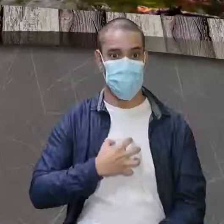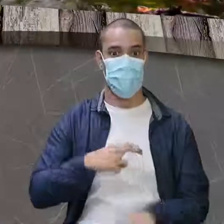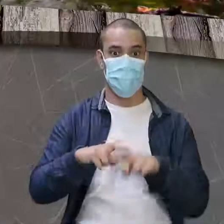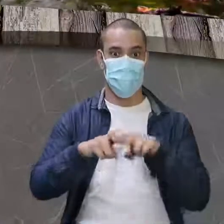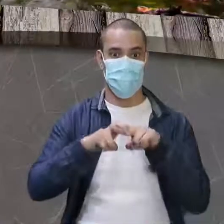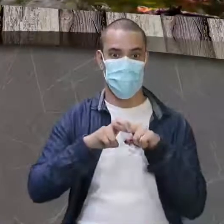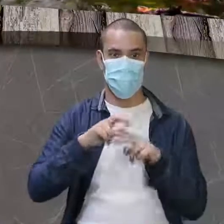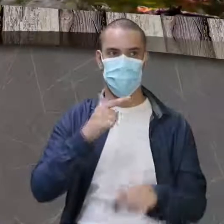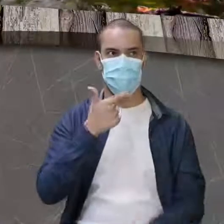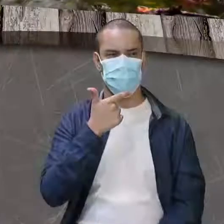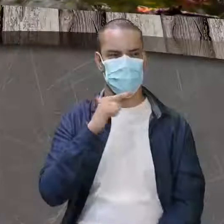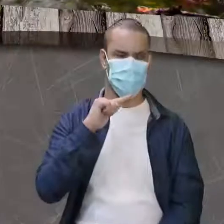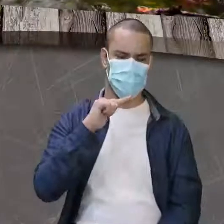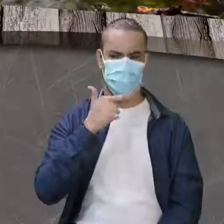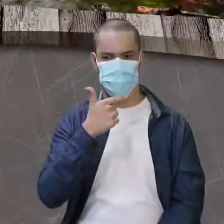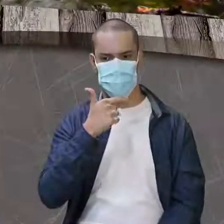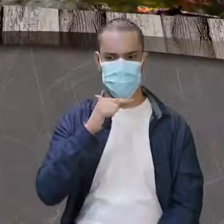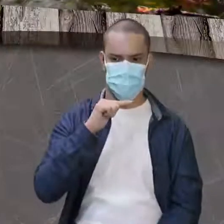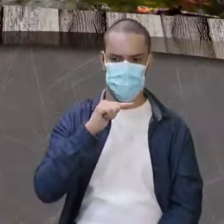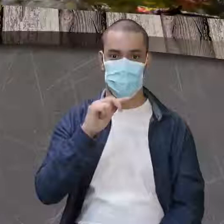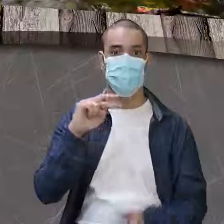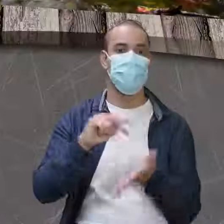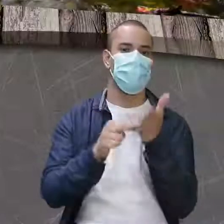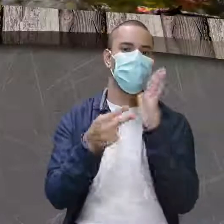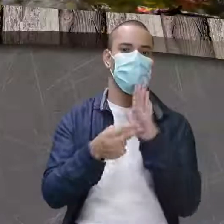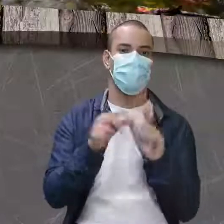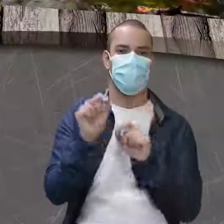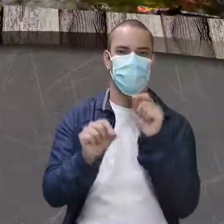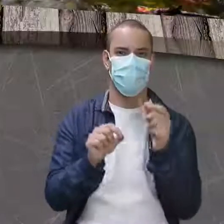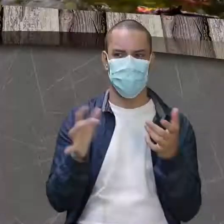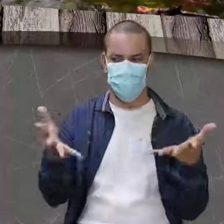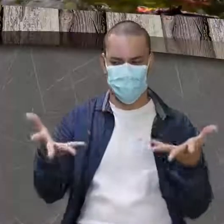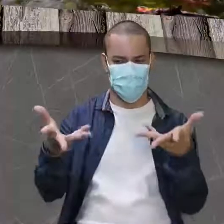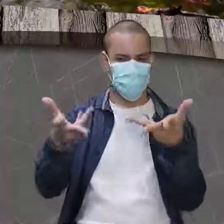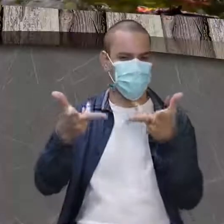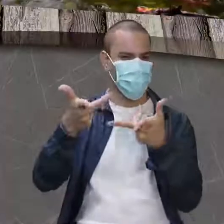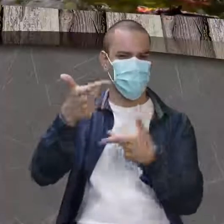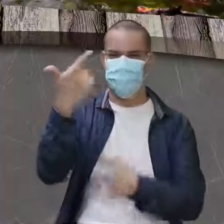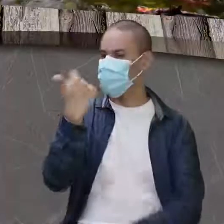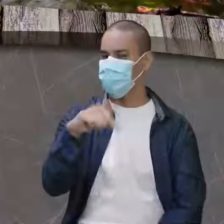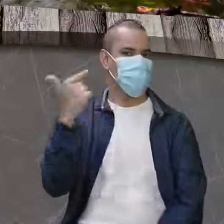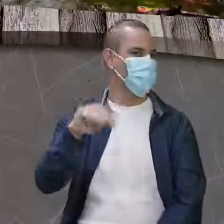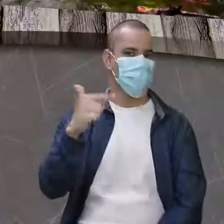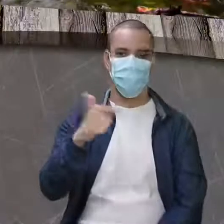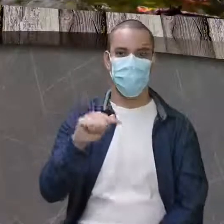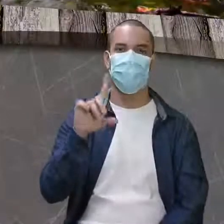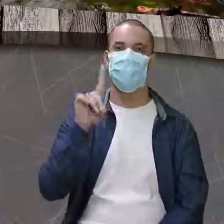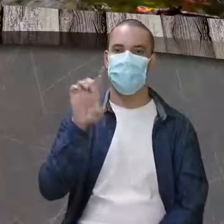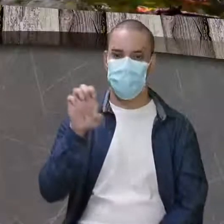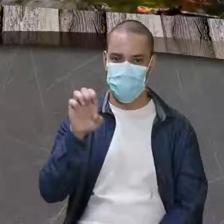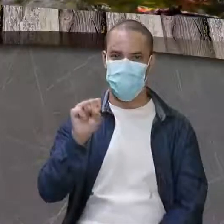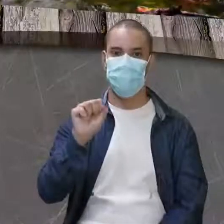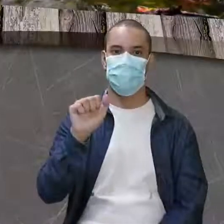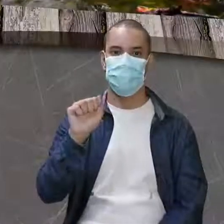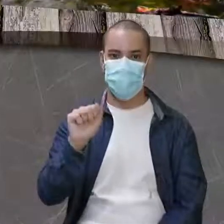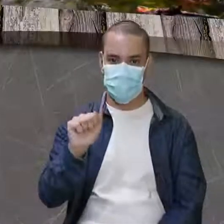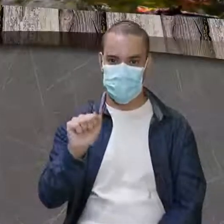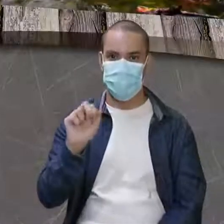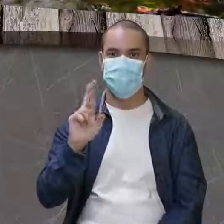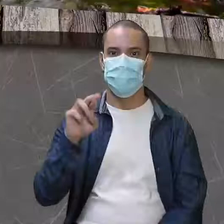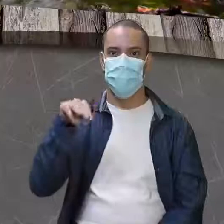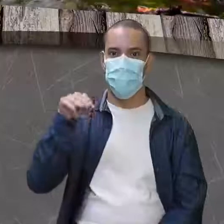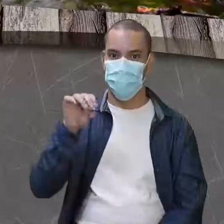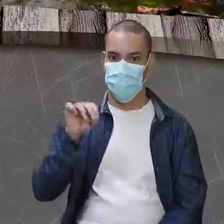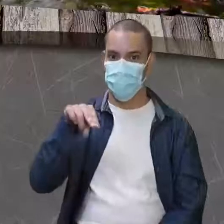mau humor amenizar. Então, as suas relações vão ser desarmônicas, vão ter atritos, contritos, né? Atritos